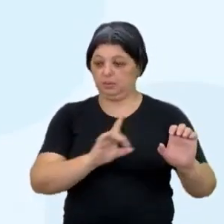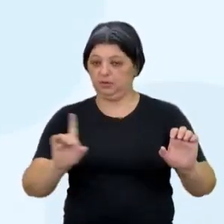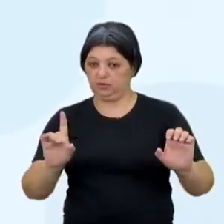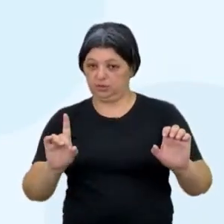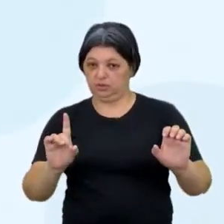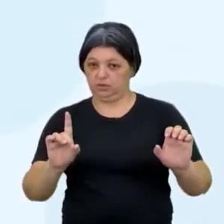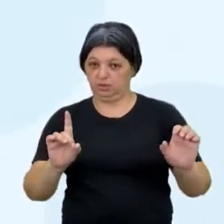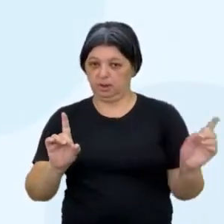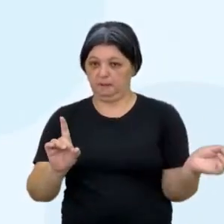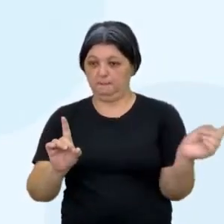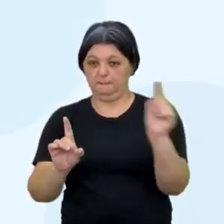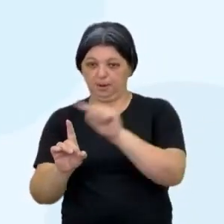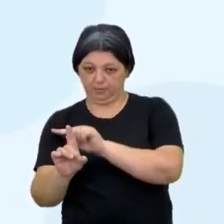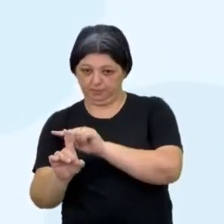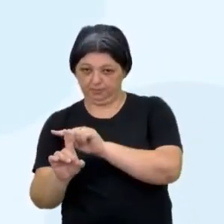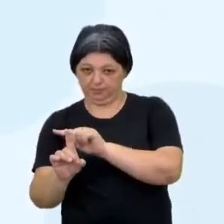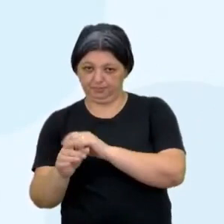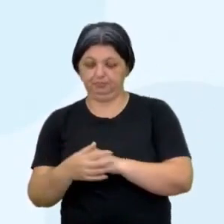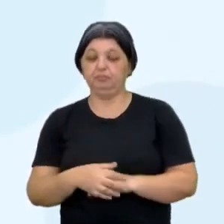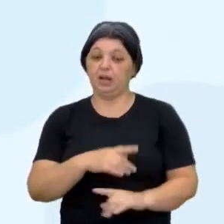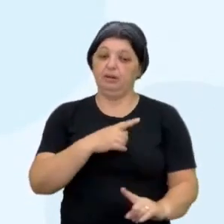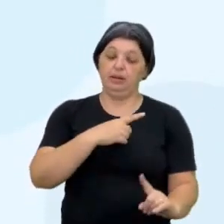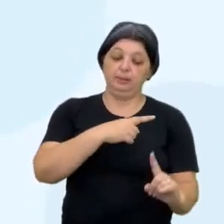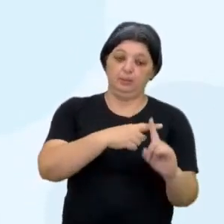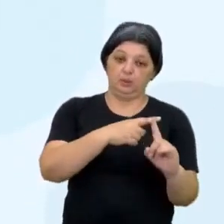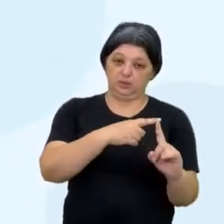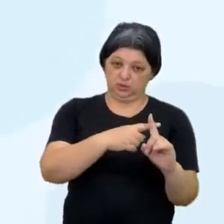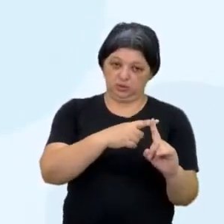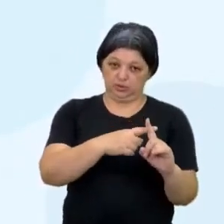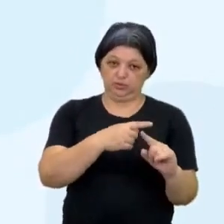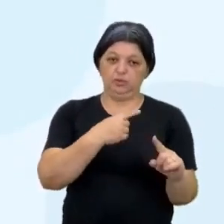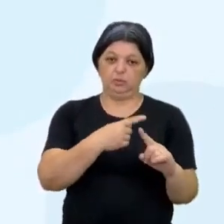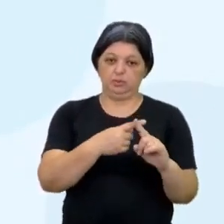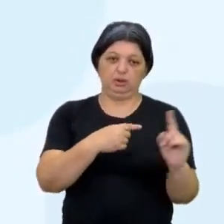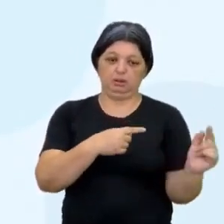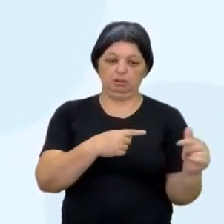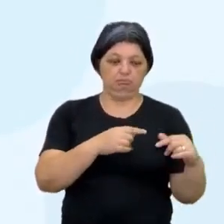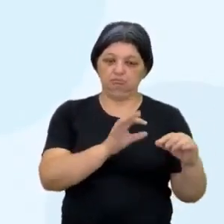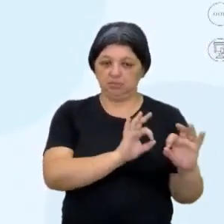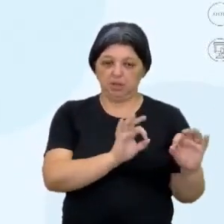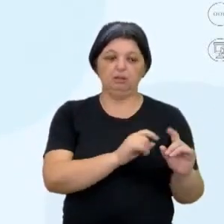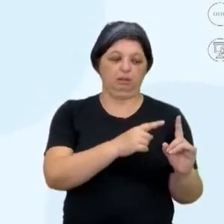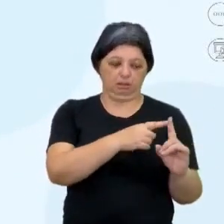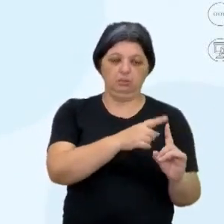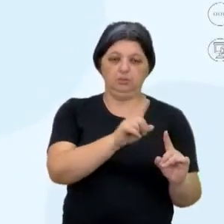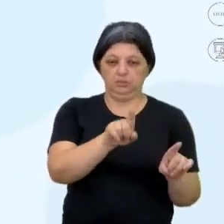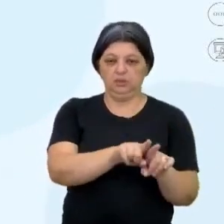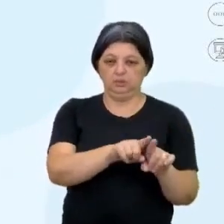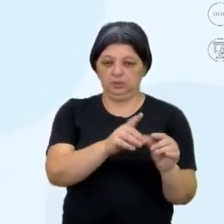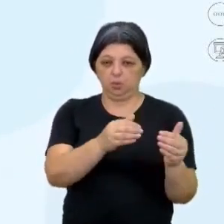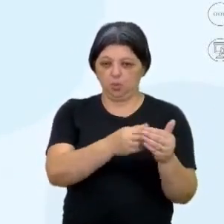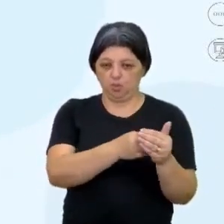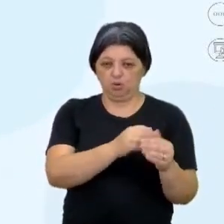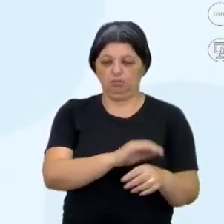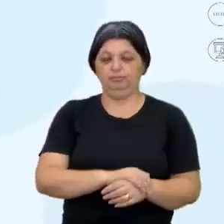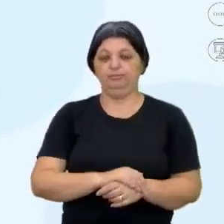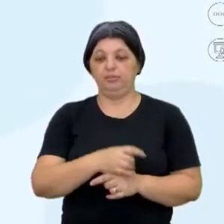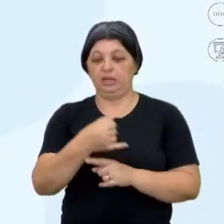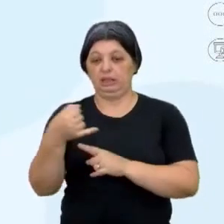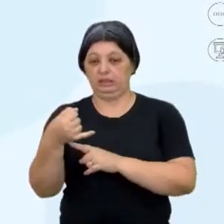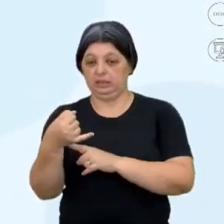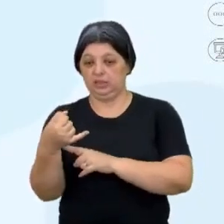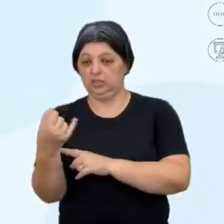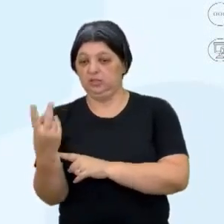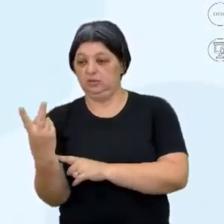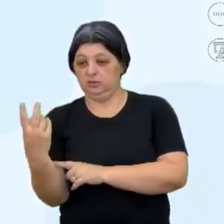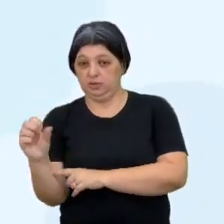pagasse um pedágio, né? Ele estava positivo, né? Quem não tem sinal é positivo, vai para o outro lado, então negativo. E aí, ó, o que que a